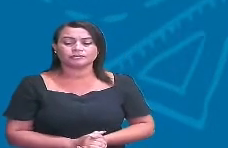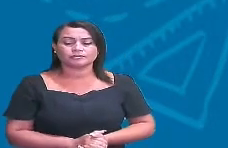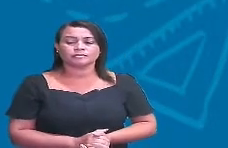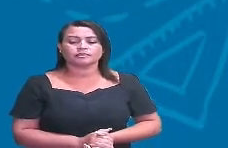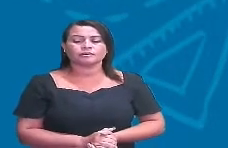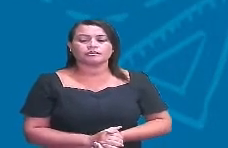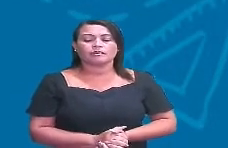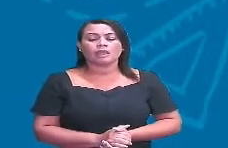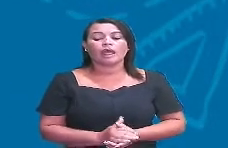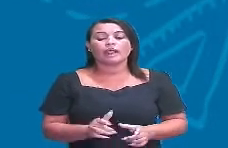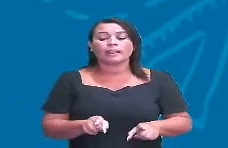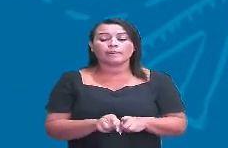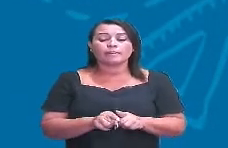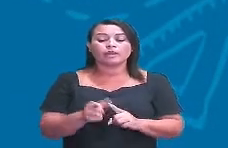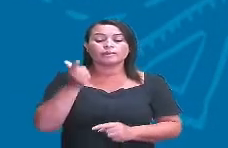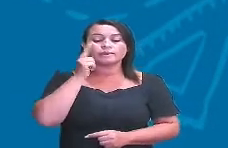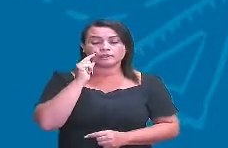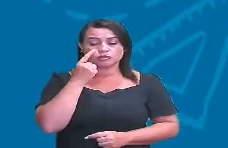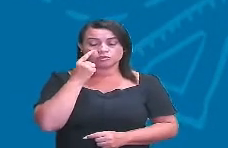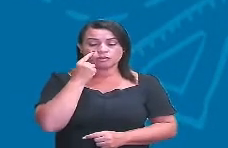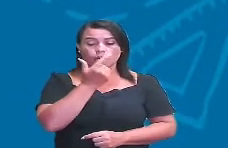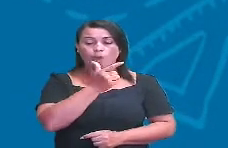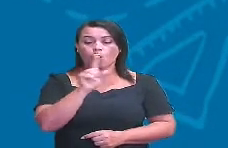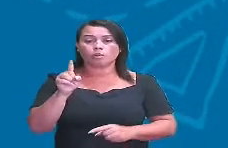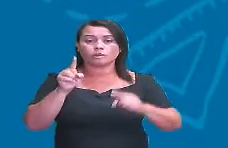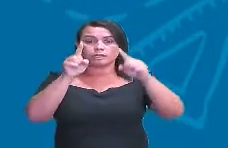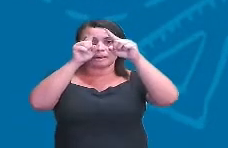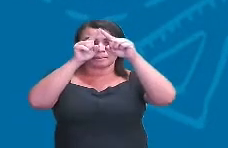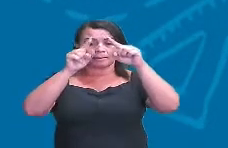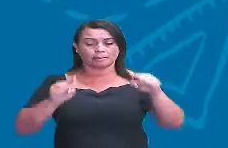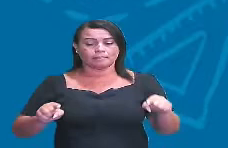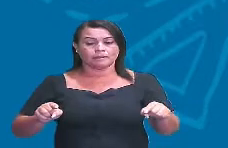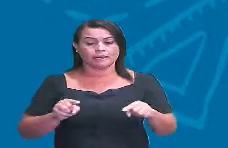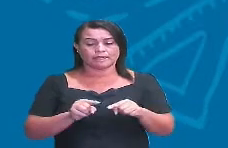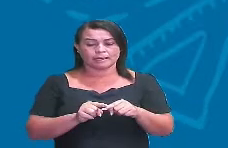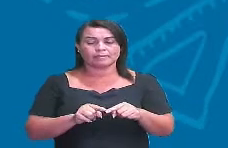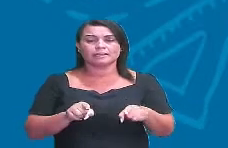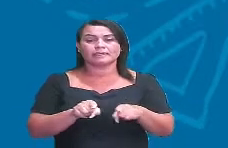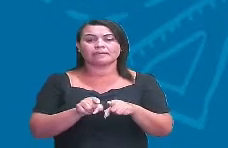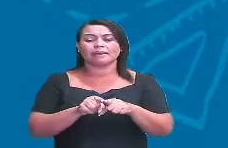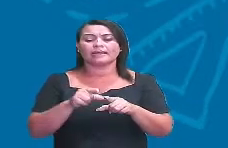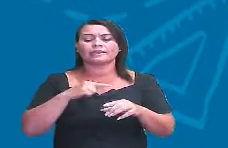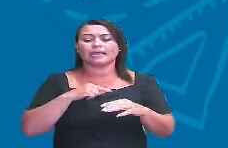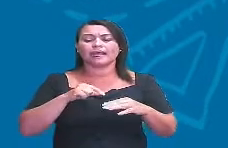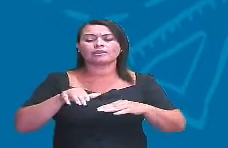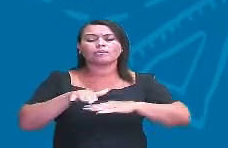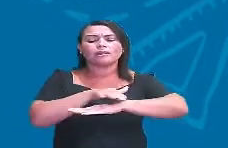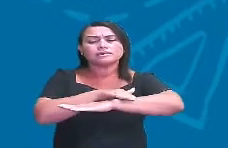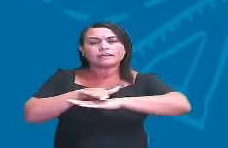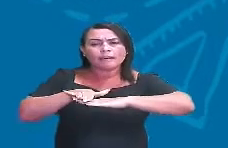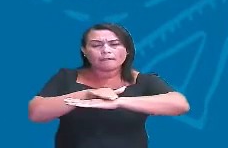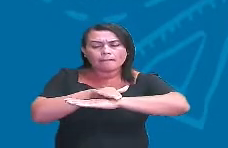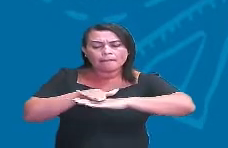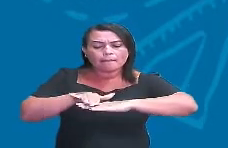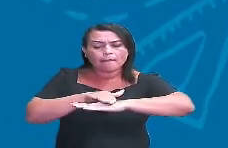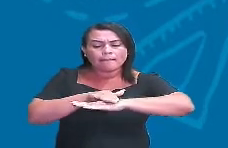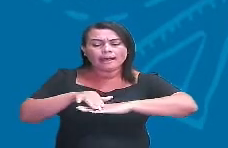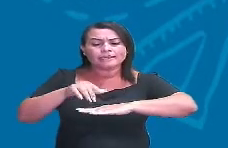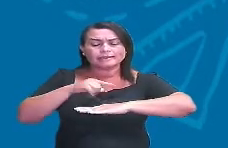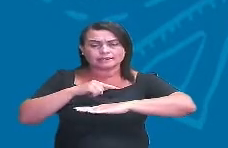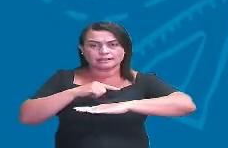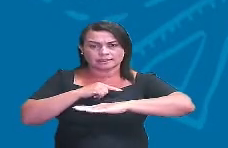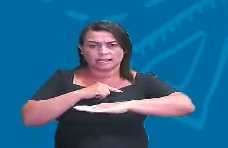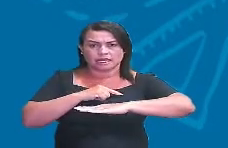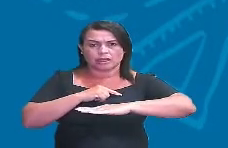Aí a gente consegue também ver outra pirâmide, né, da cadeia alimentar, onde lá na base, mais uma vez, a gente vai ver que estão os